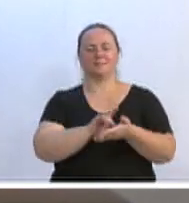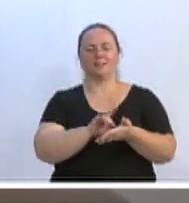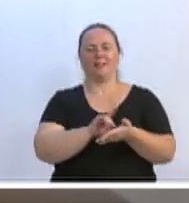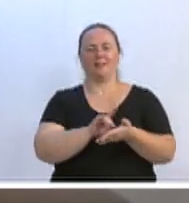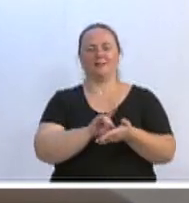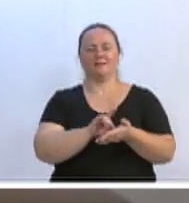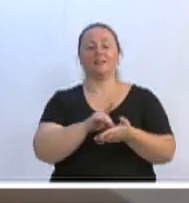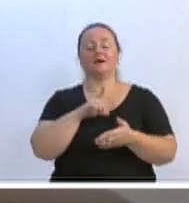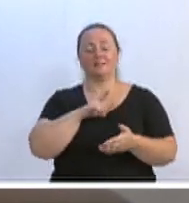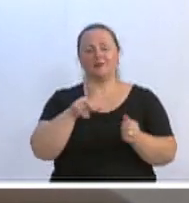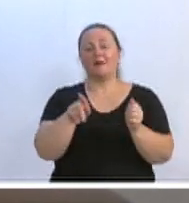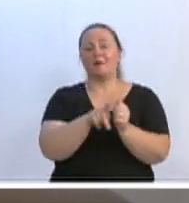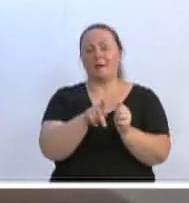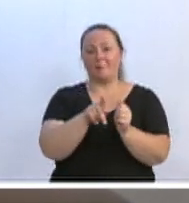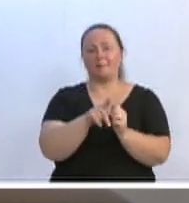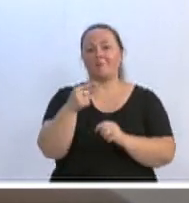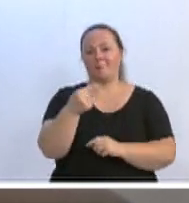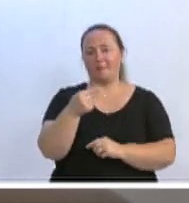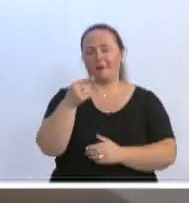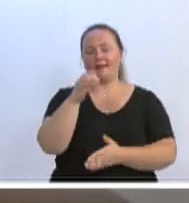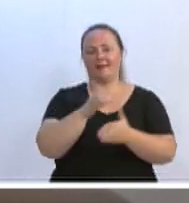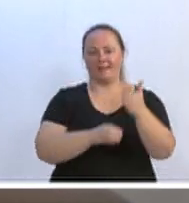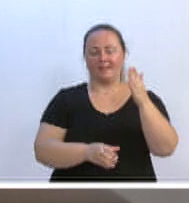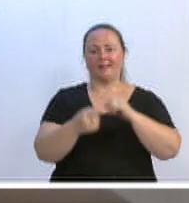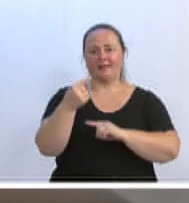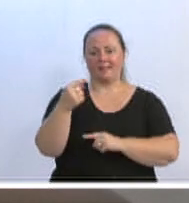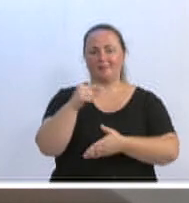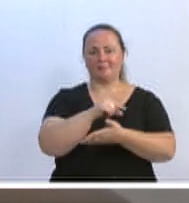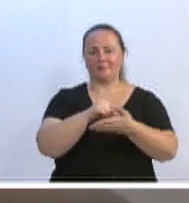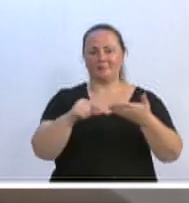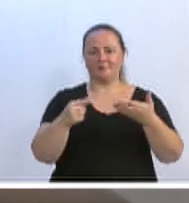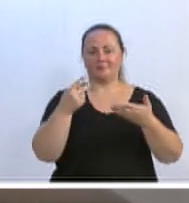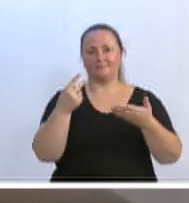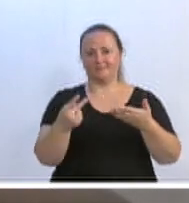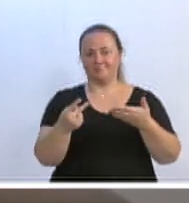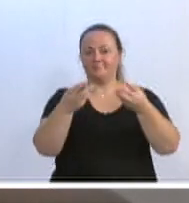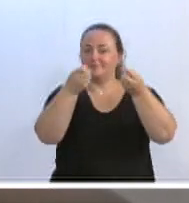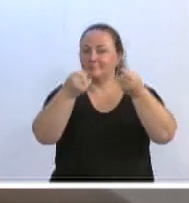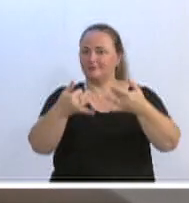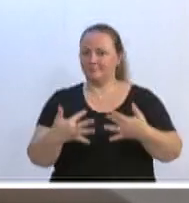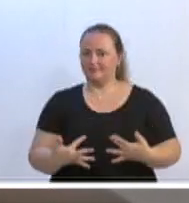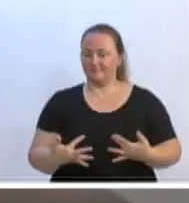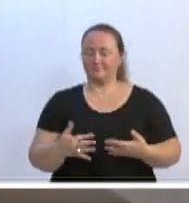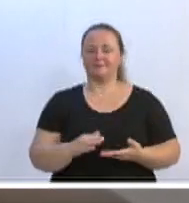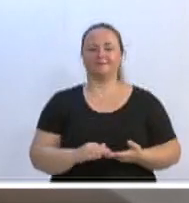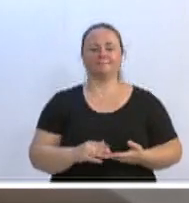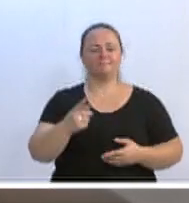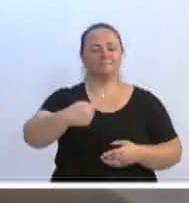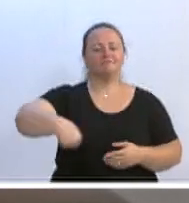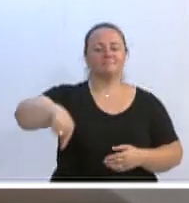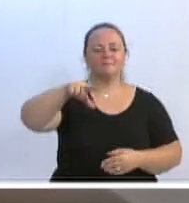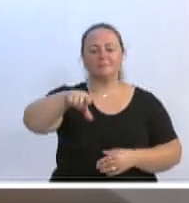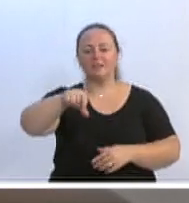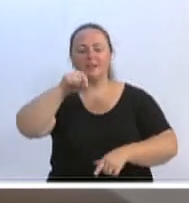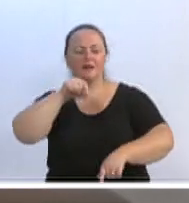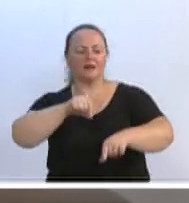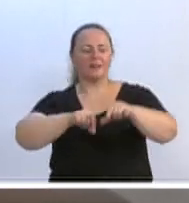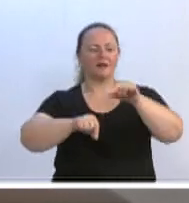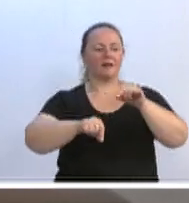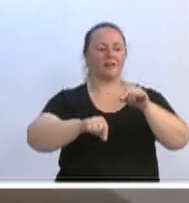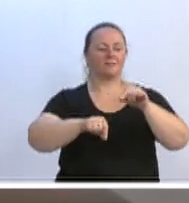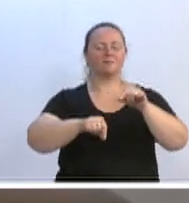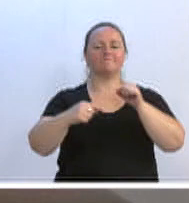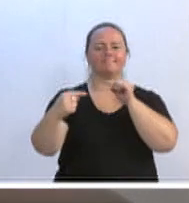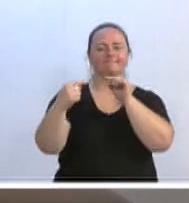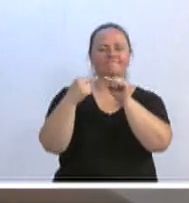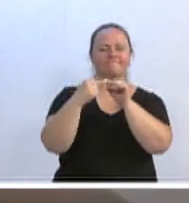carta de Pedro, capítulo 1, verso 2, que diz, eleitos, segundo a presciência de